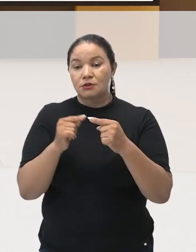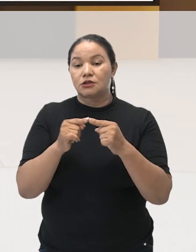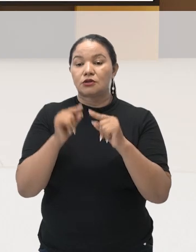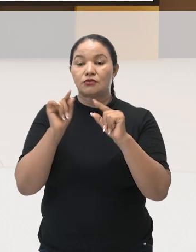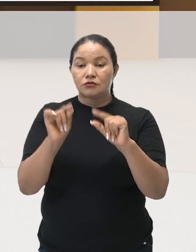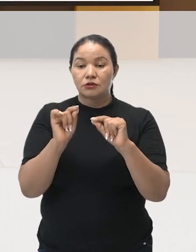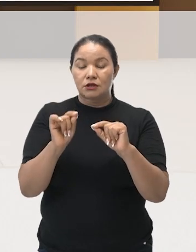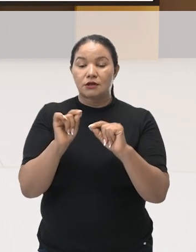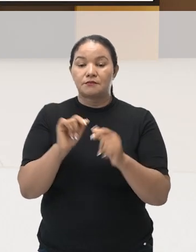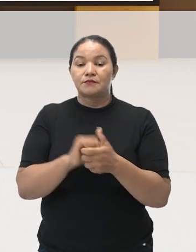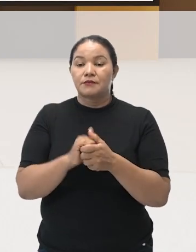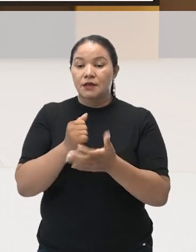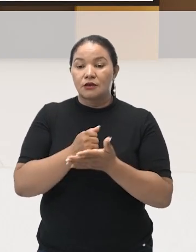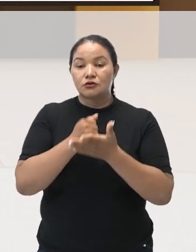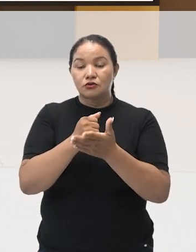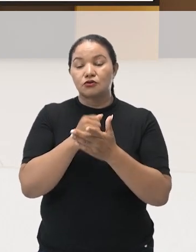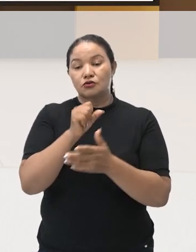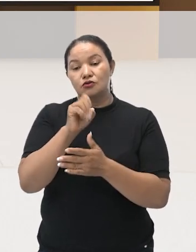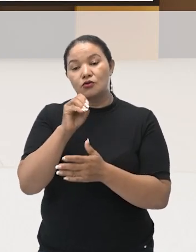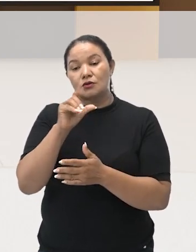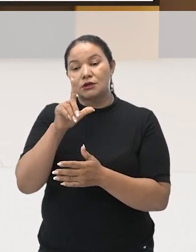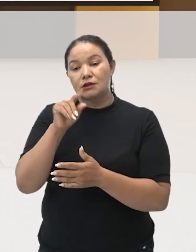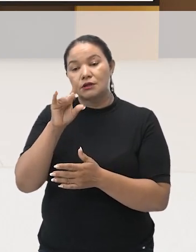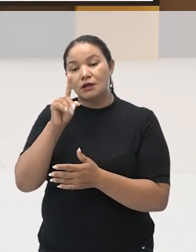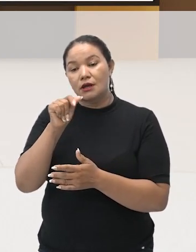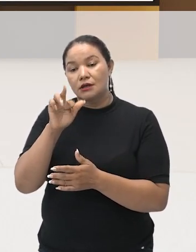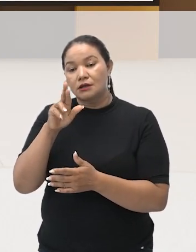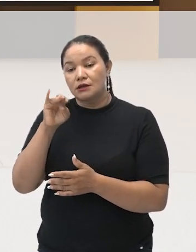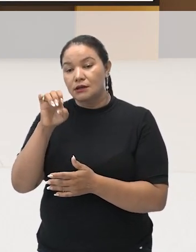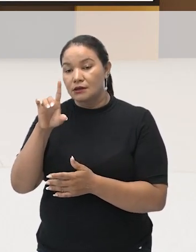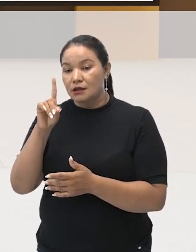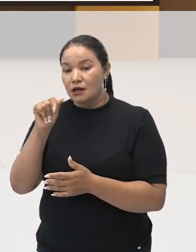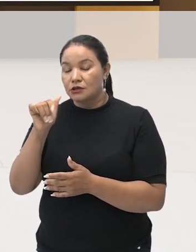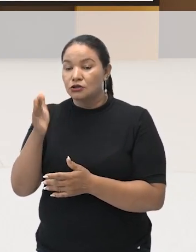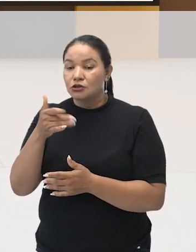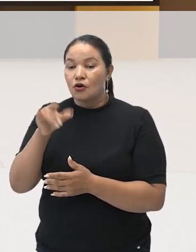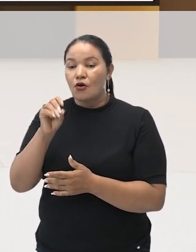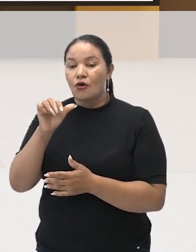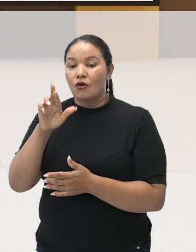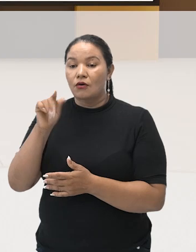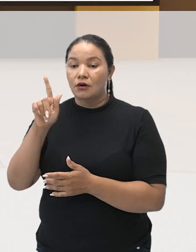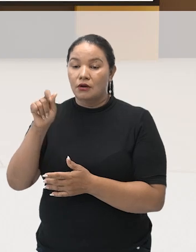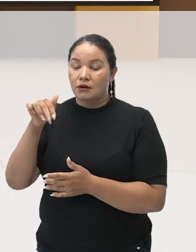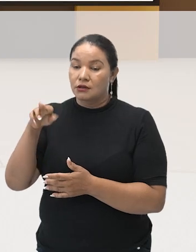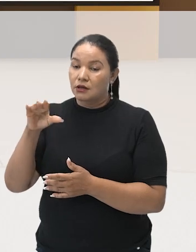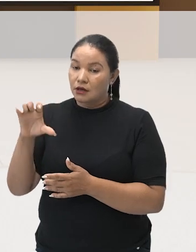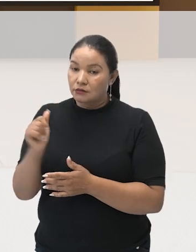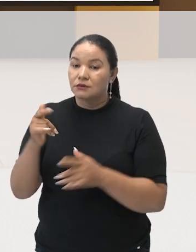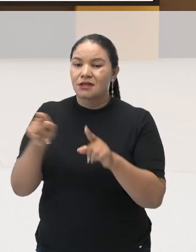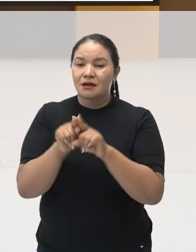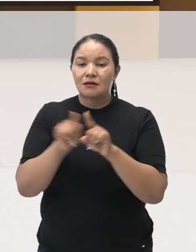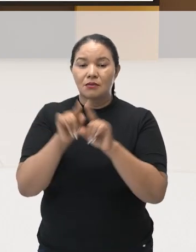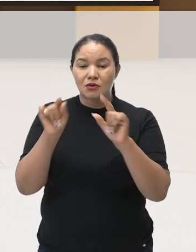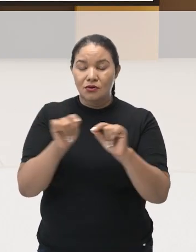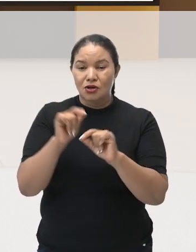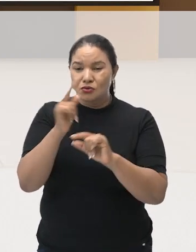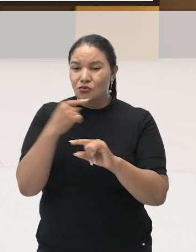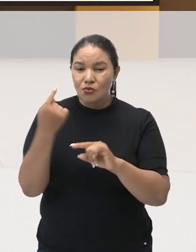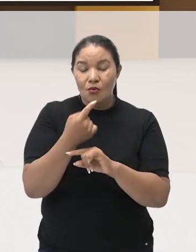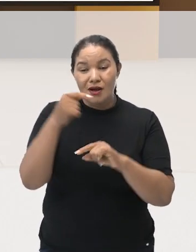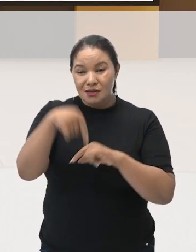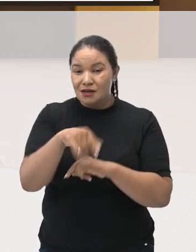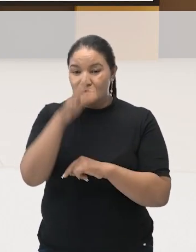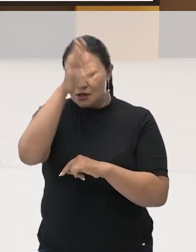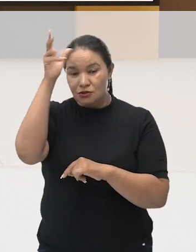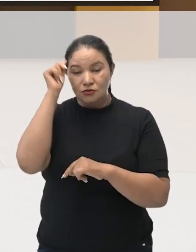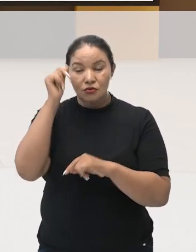solidariedade orgânica. E esses povos estão espalhados por toda a América. Os indígenas não estão somente aqui na Amazônia, não é,